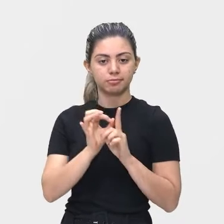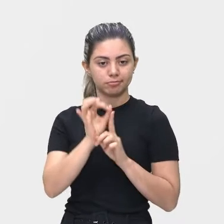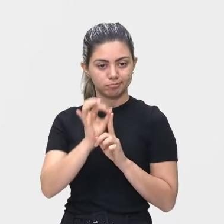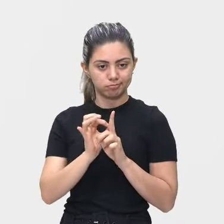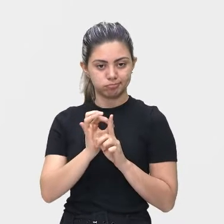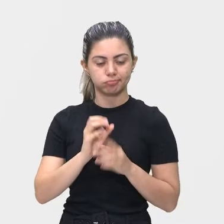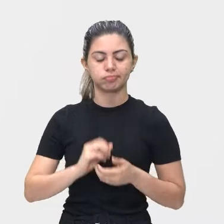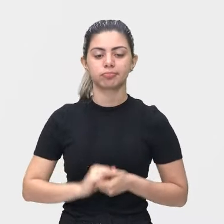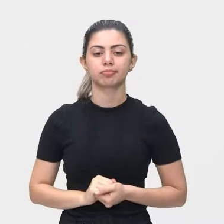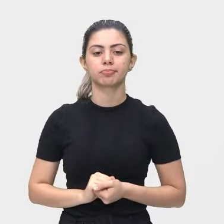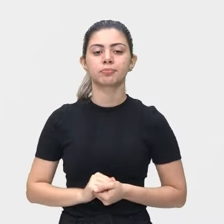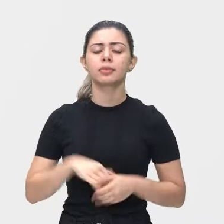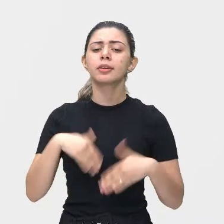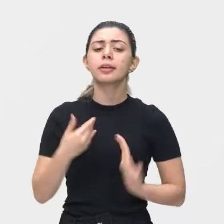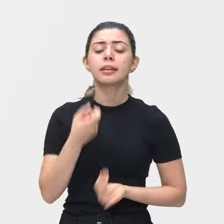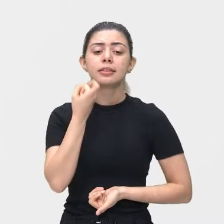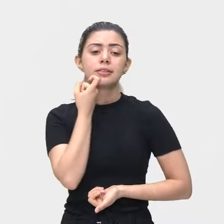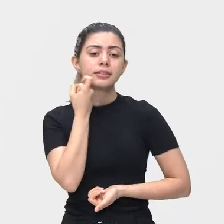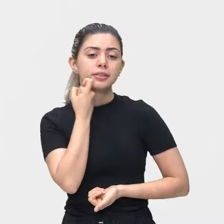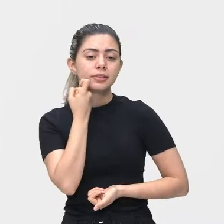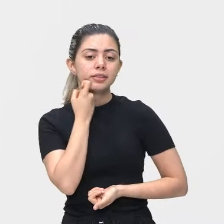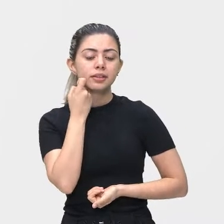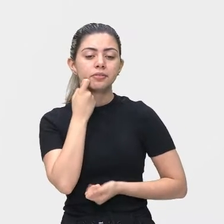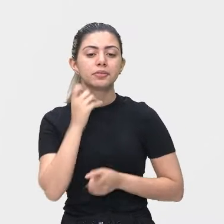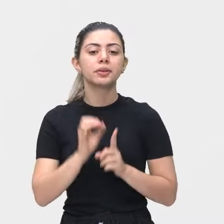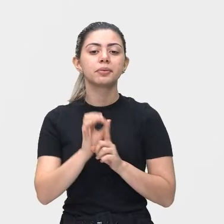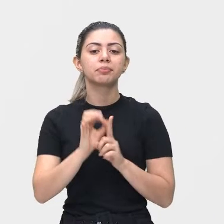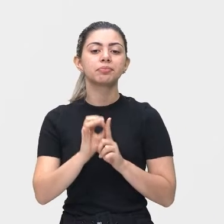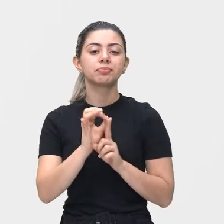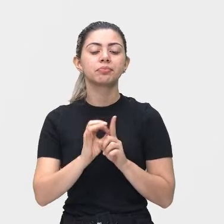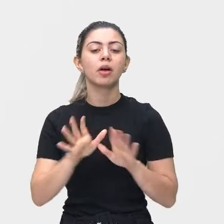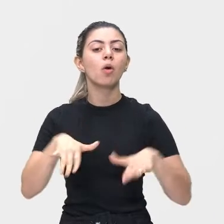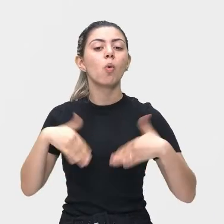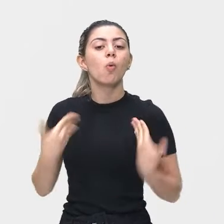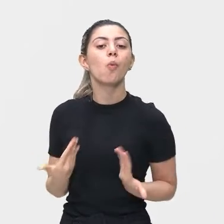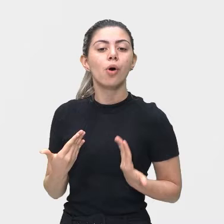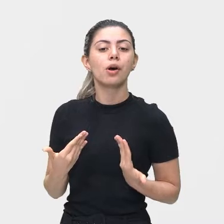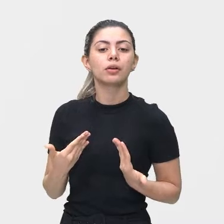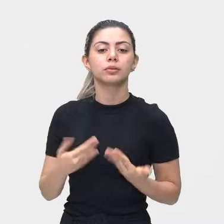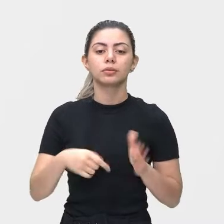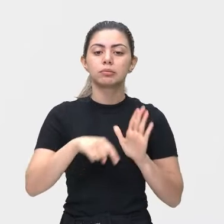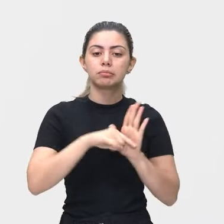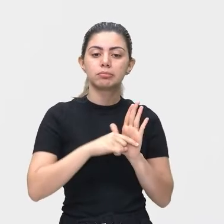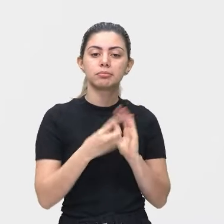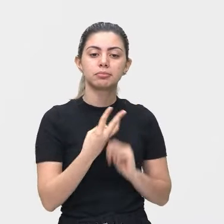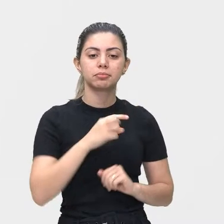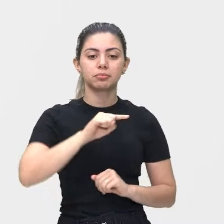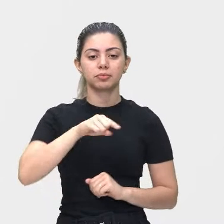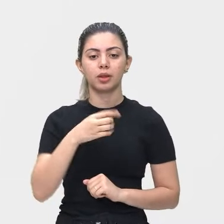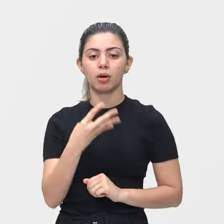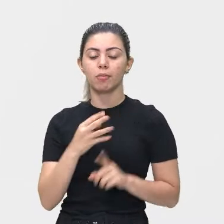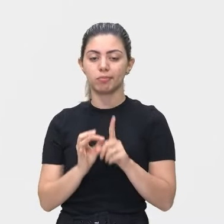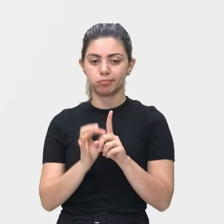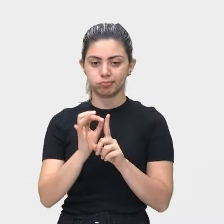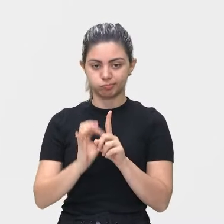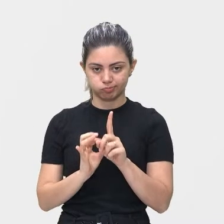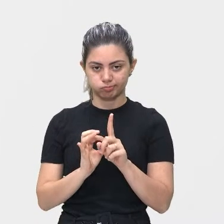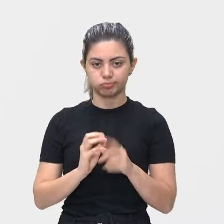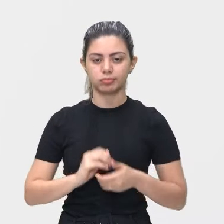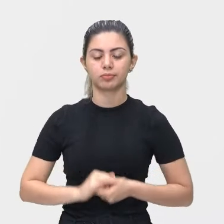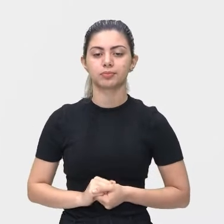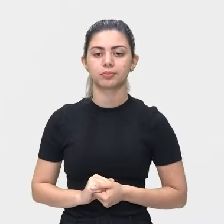graus Celsius. E na sexta-feira, esse termômetro estava marcando menos 3,4